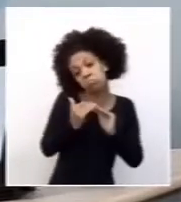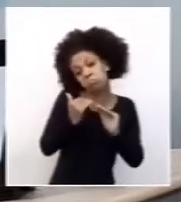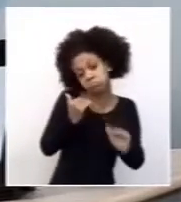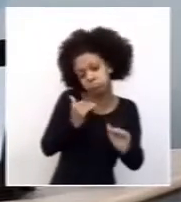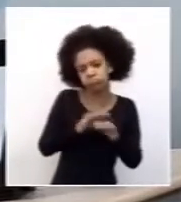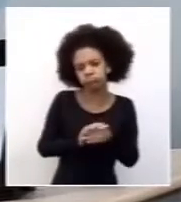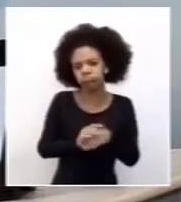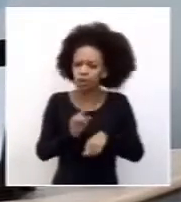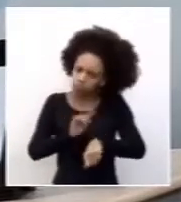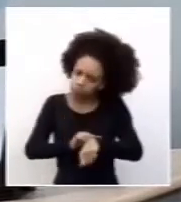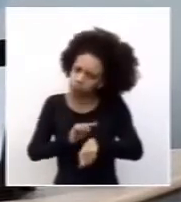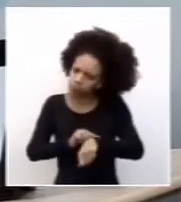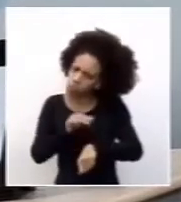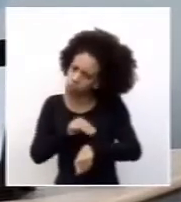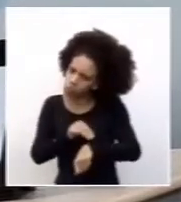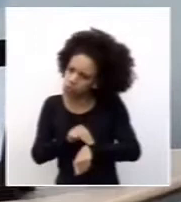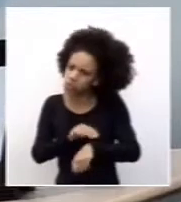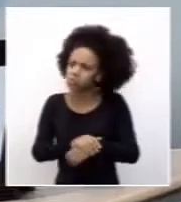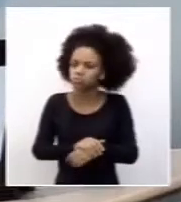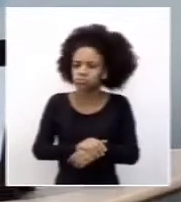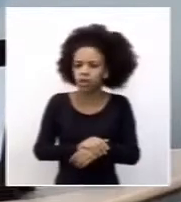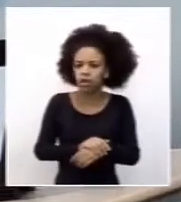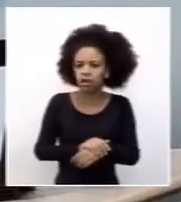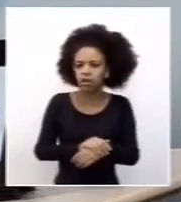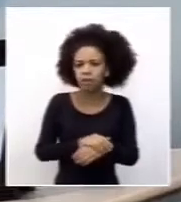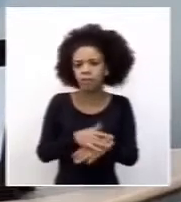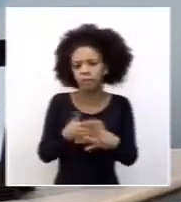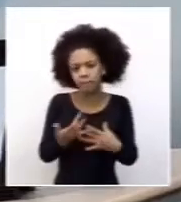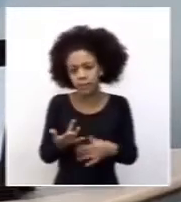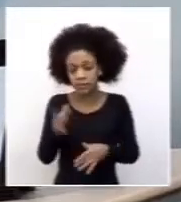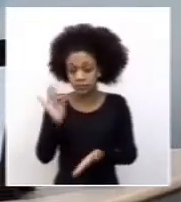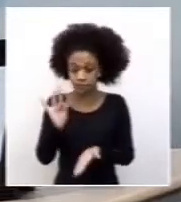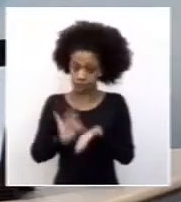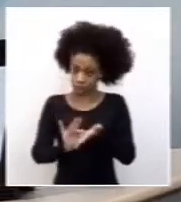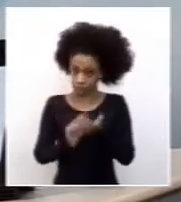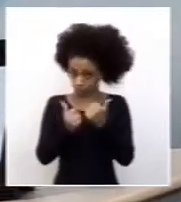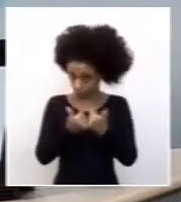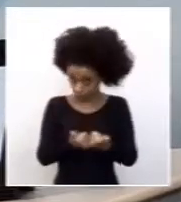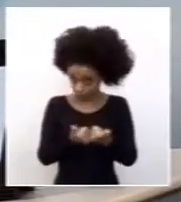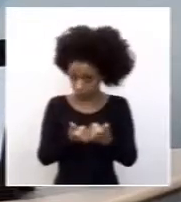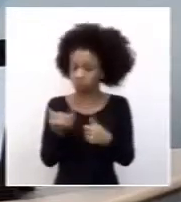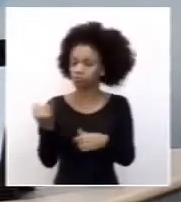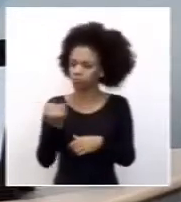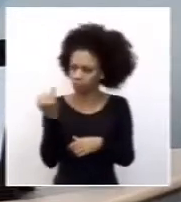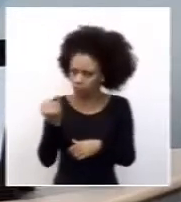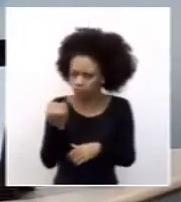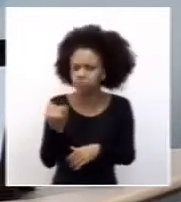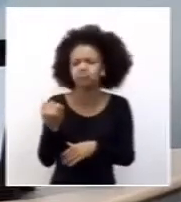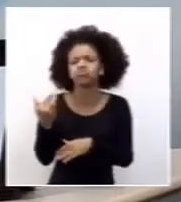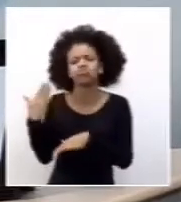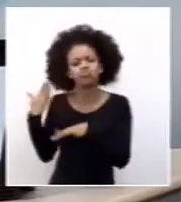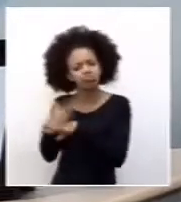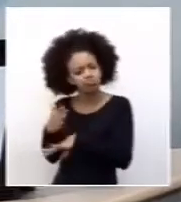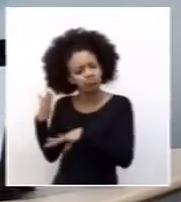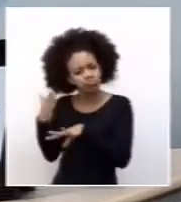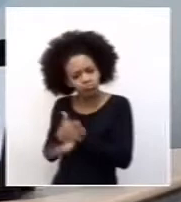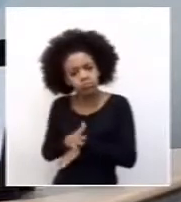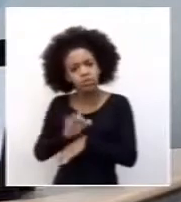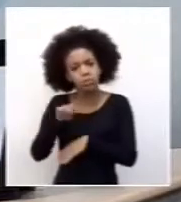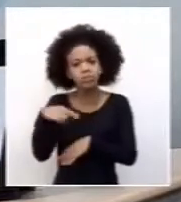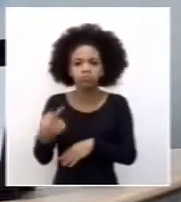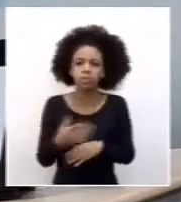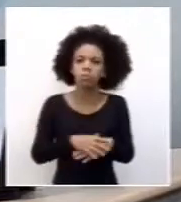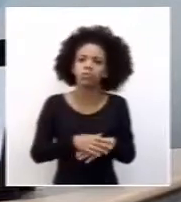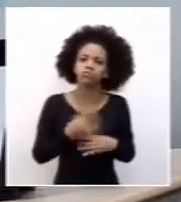minutos para também refletir essa questão, ou esta afirmação. Tá? Então é importante que todos participem para depois nós